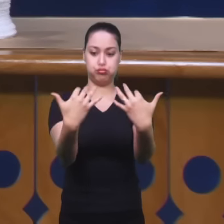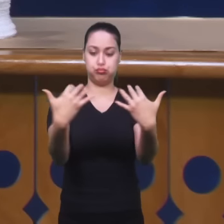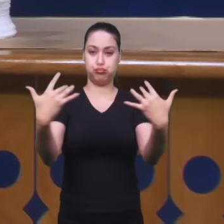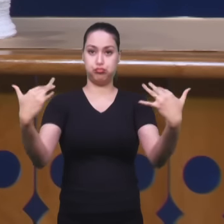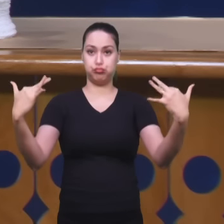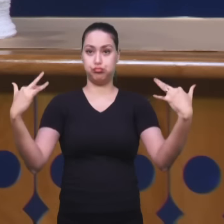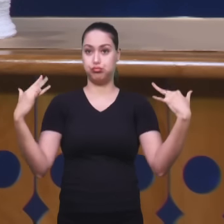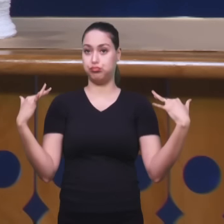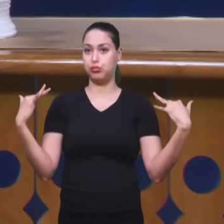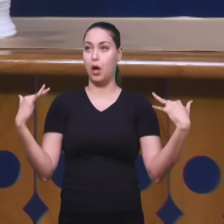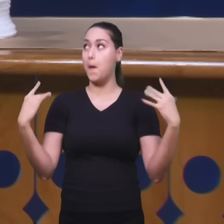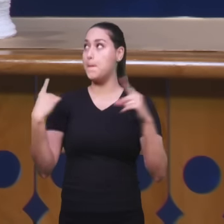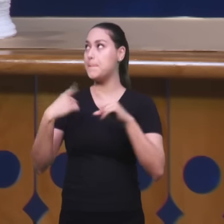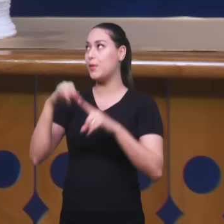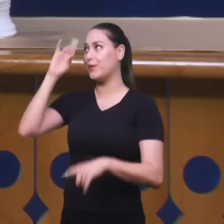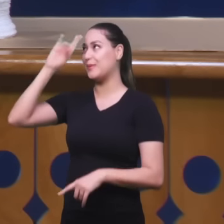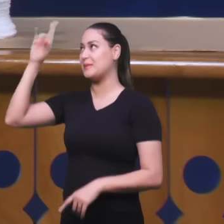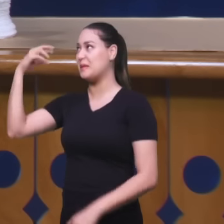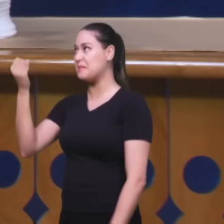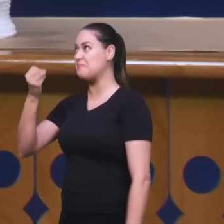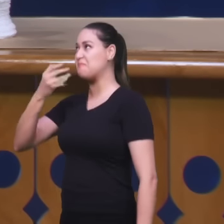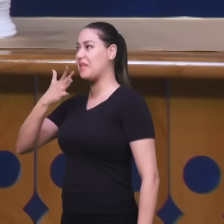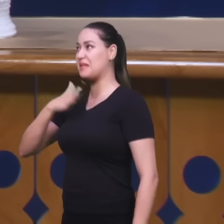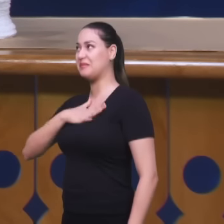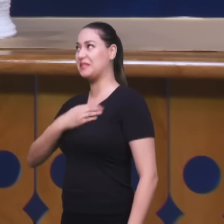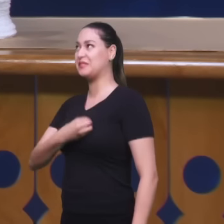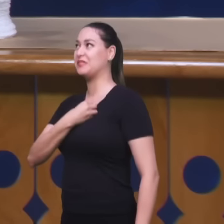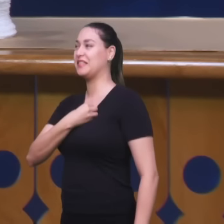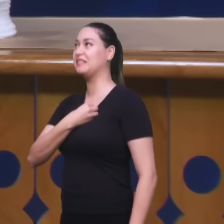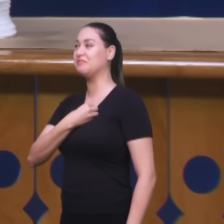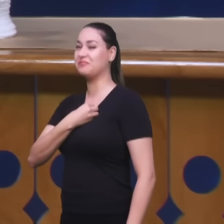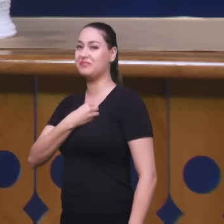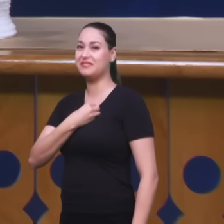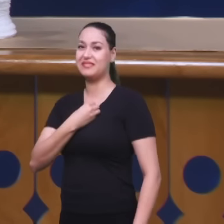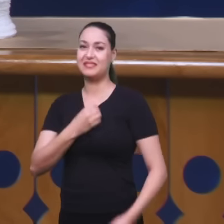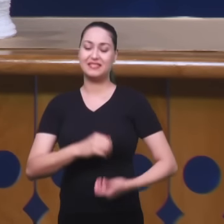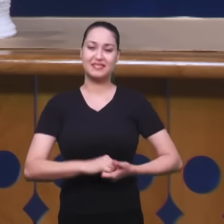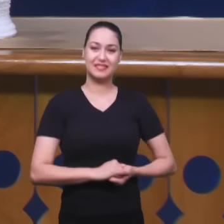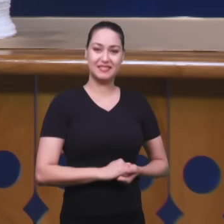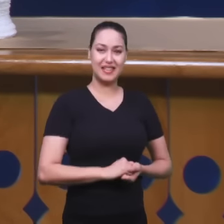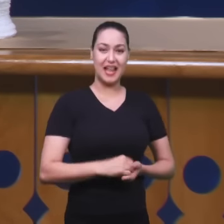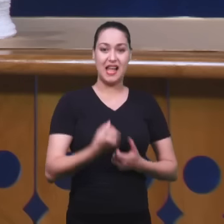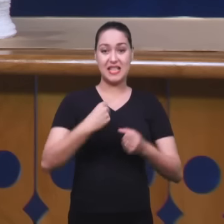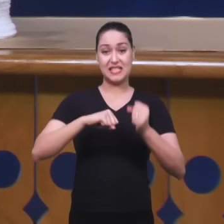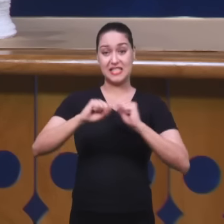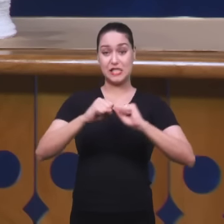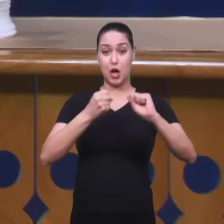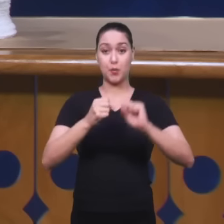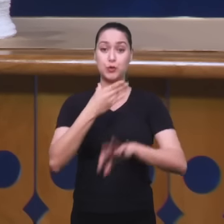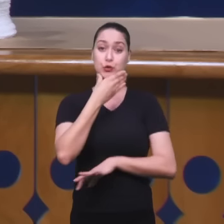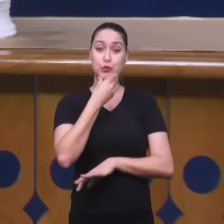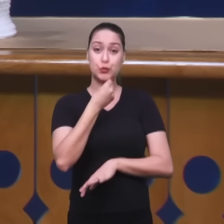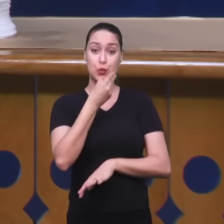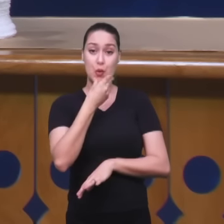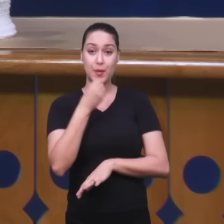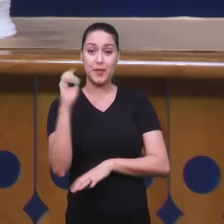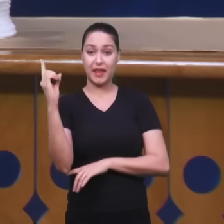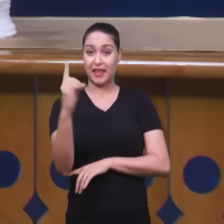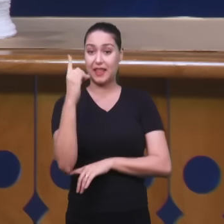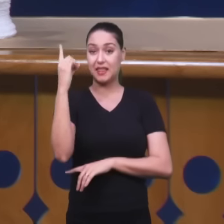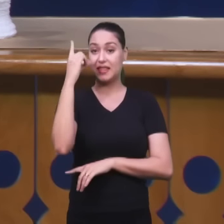Este é mais um Salmo de Davi E Davi conhecia os dias de glória De